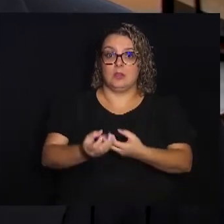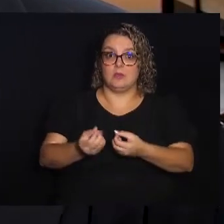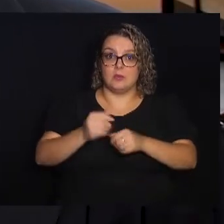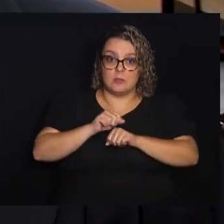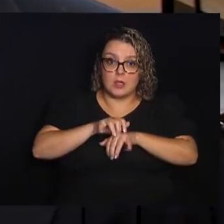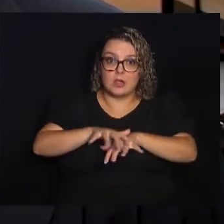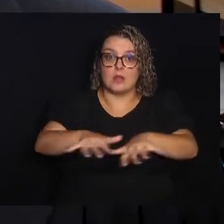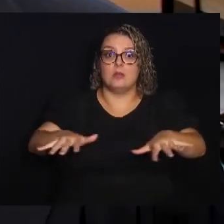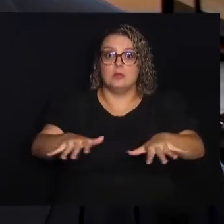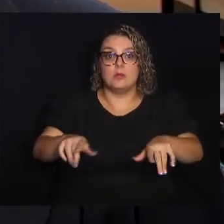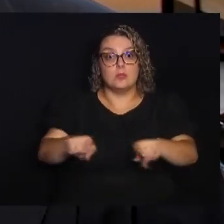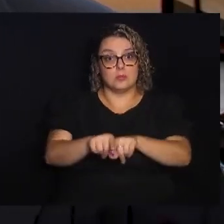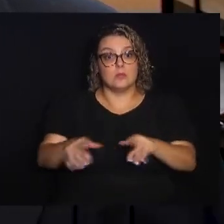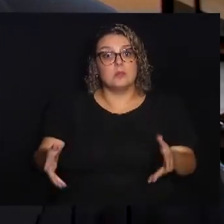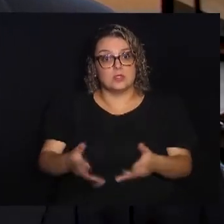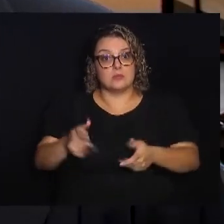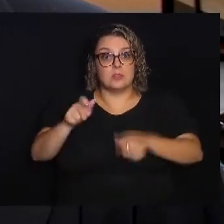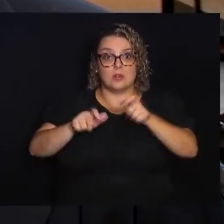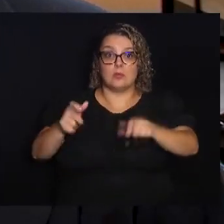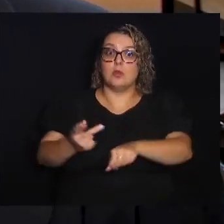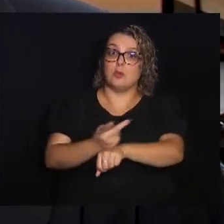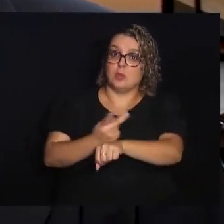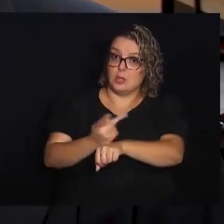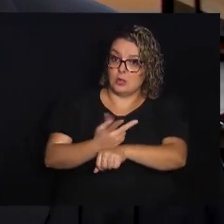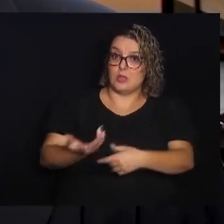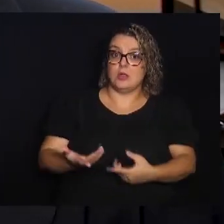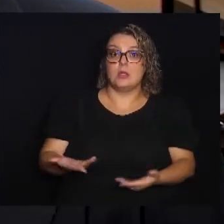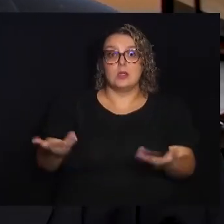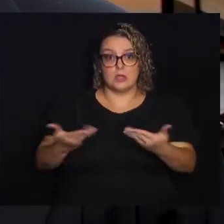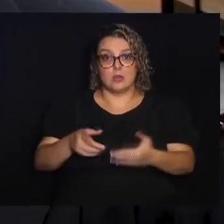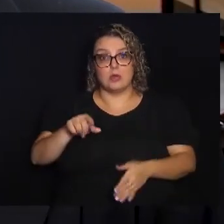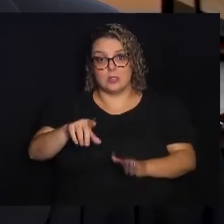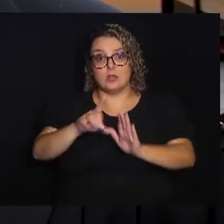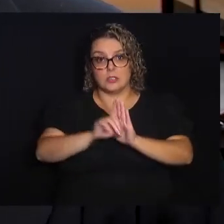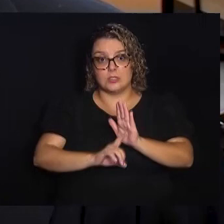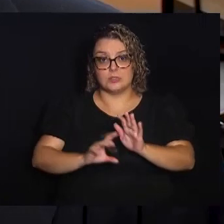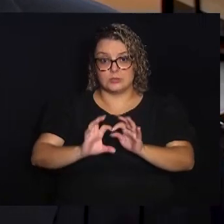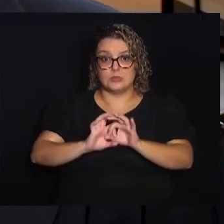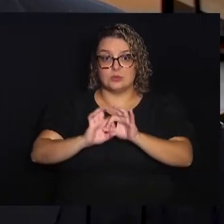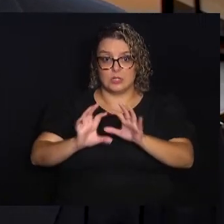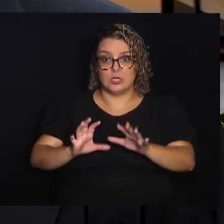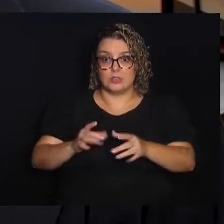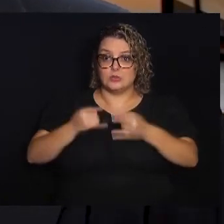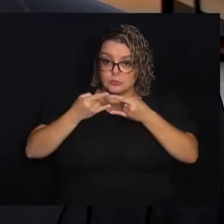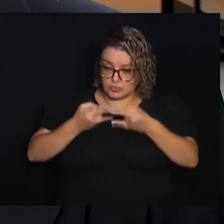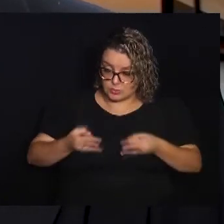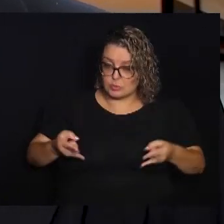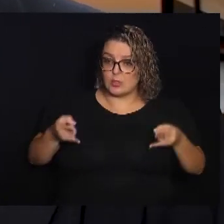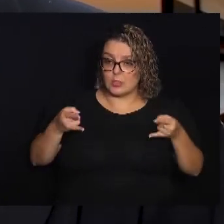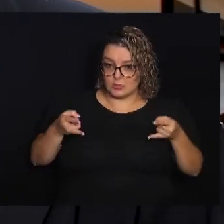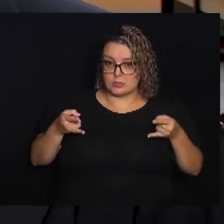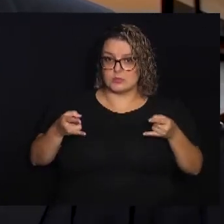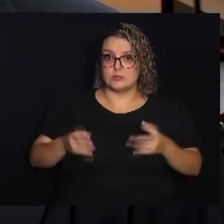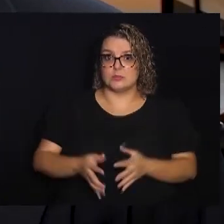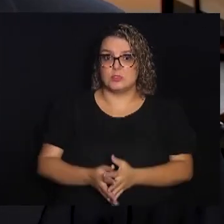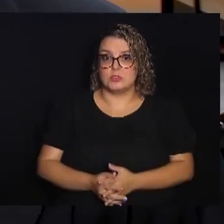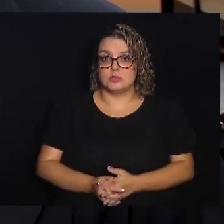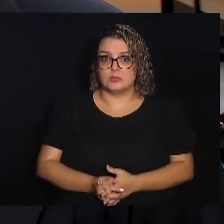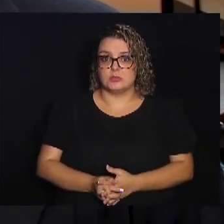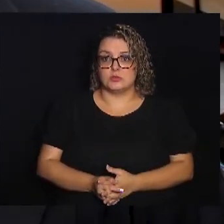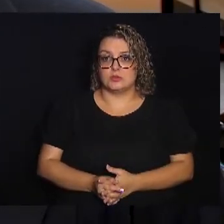a informação como estimular as pessoas a buscarem isso, que agora é um direito, a disponibilidade do